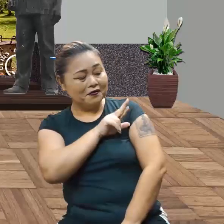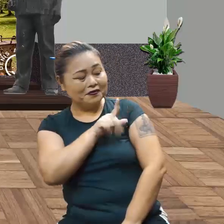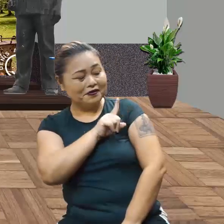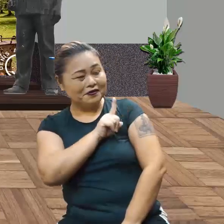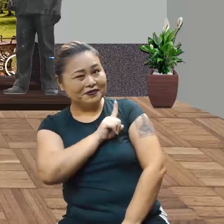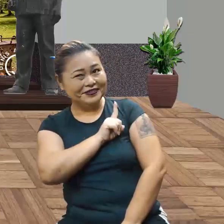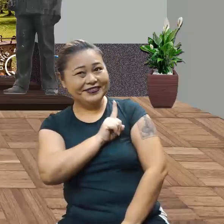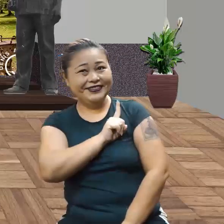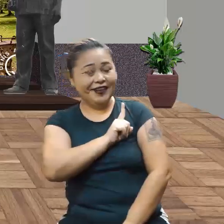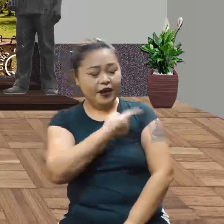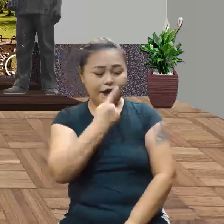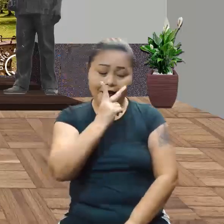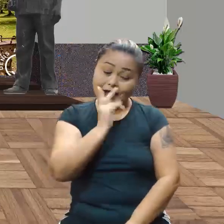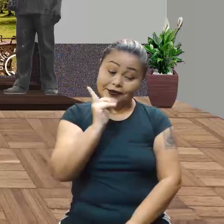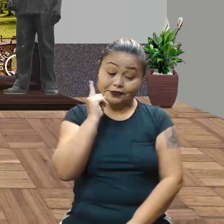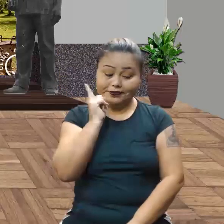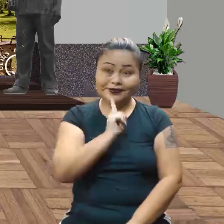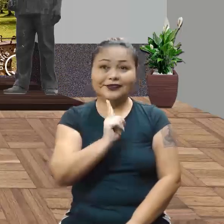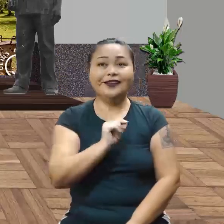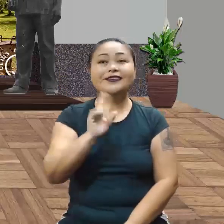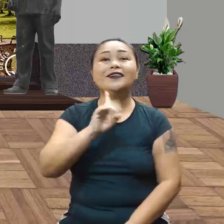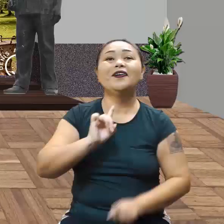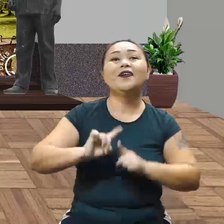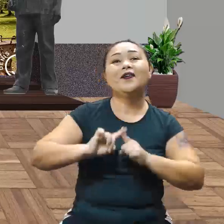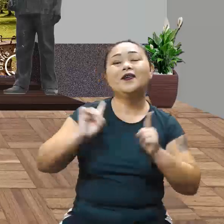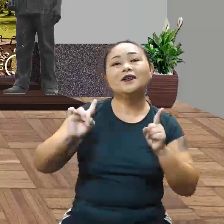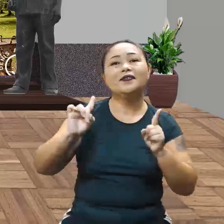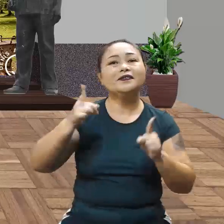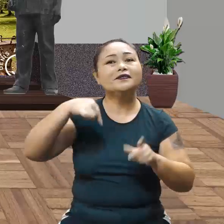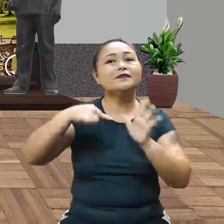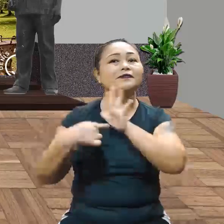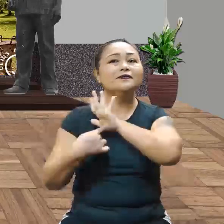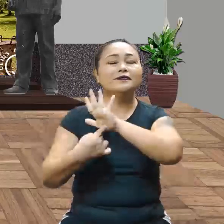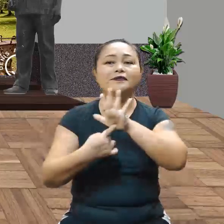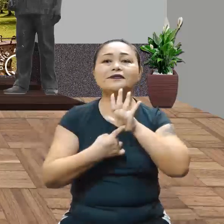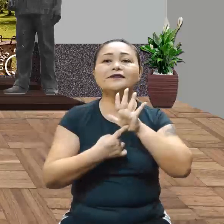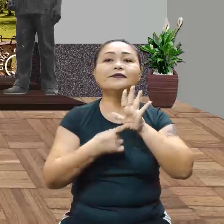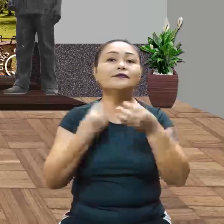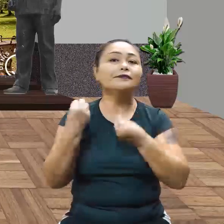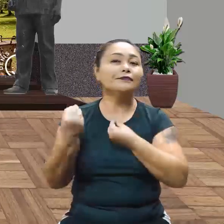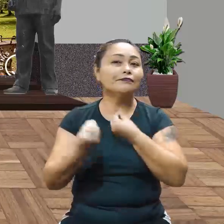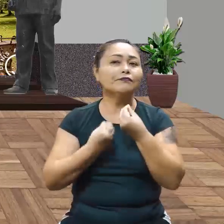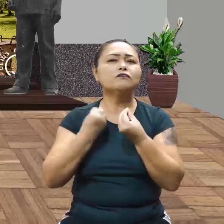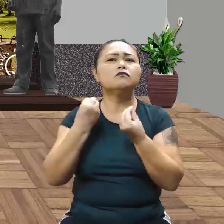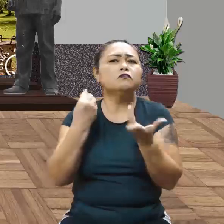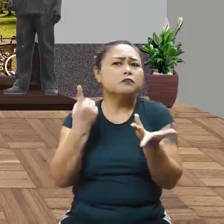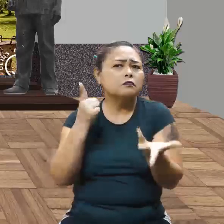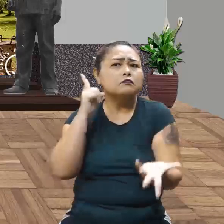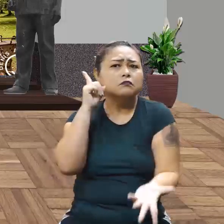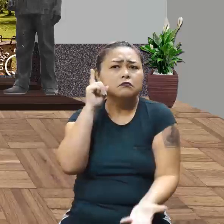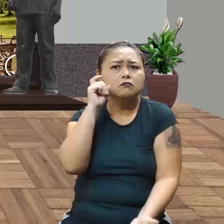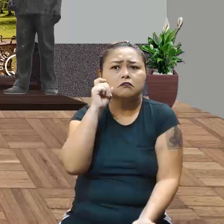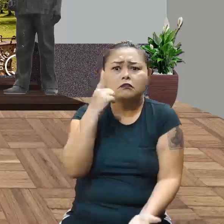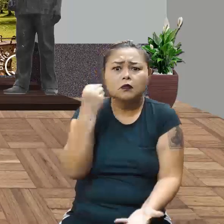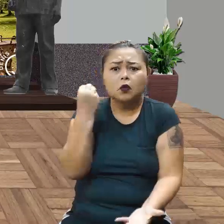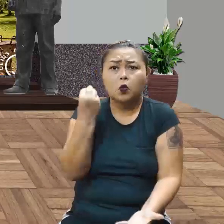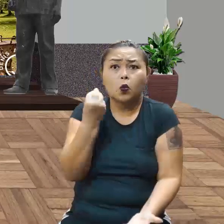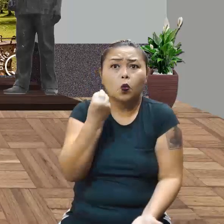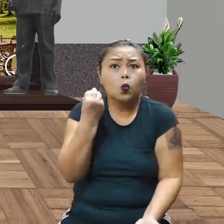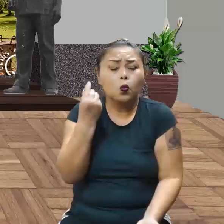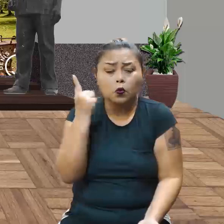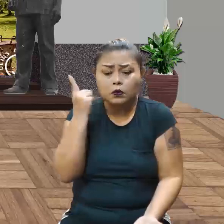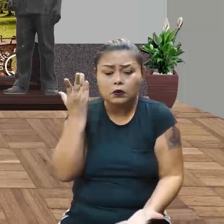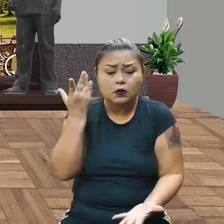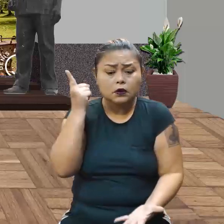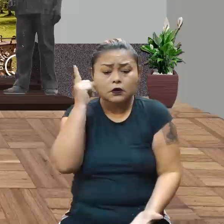né? Foi forçar o né? Mas eu queria mostrar para vocês como é que se dá essa dificuldade. Como se deu